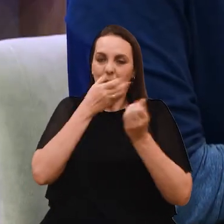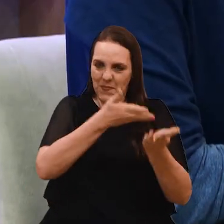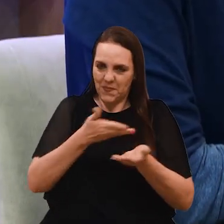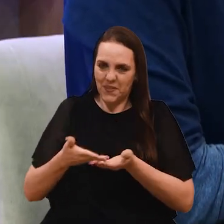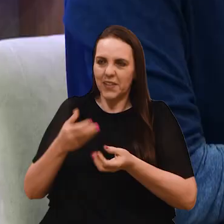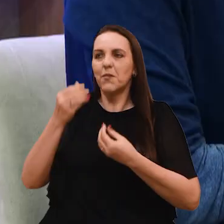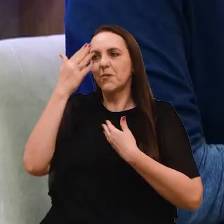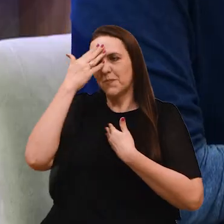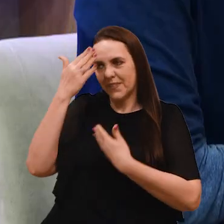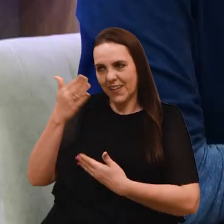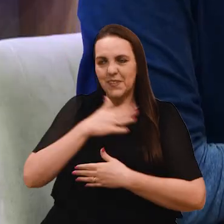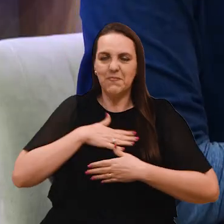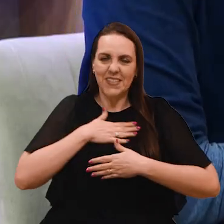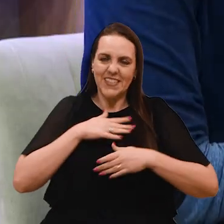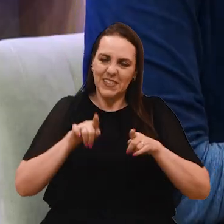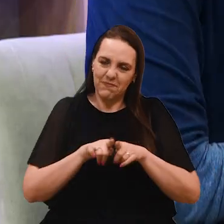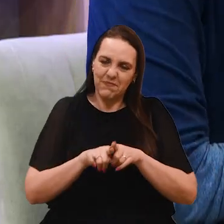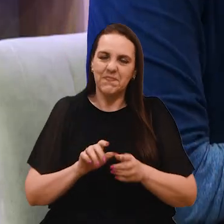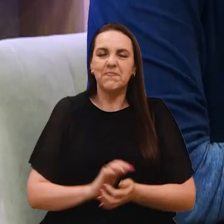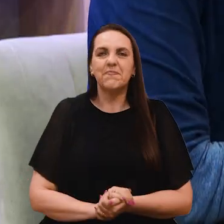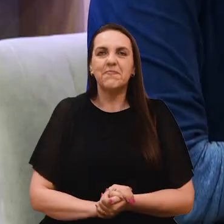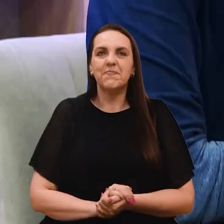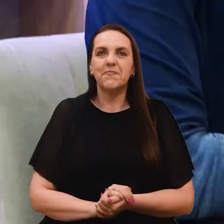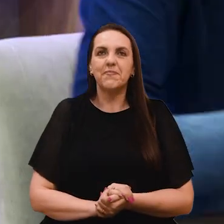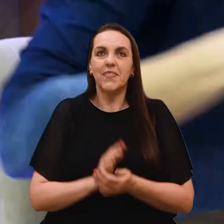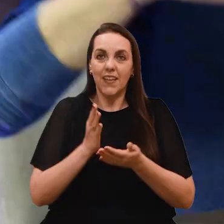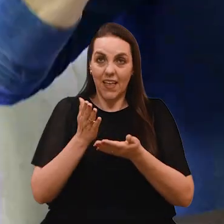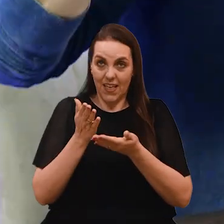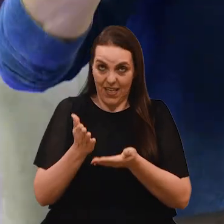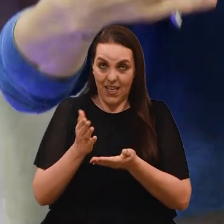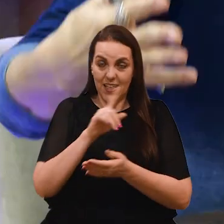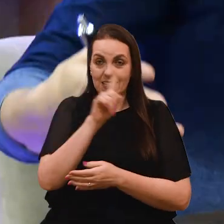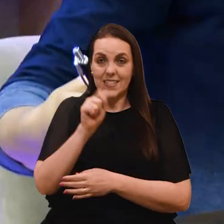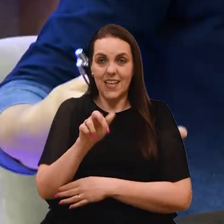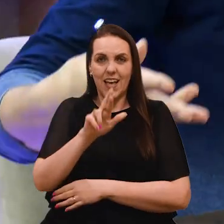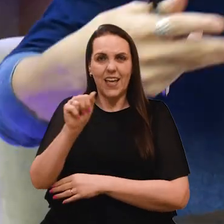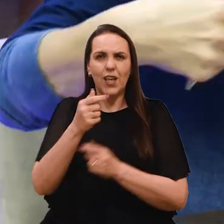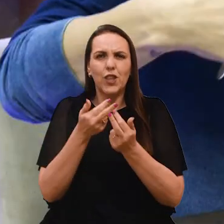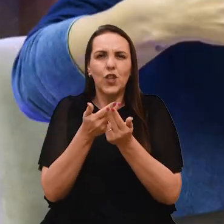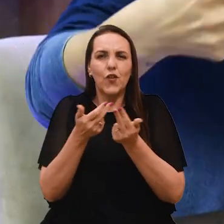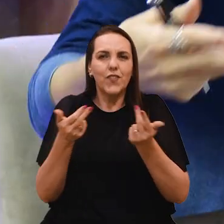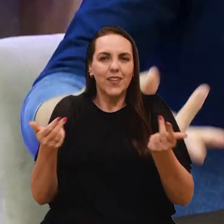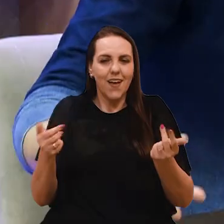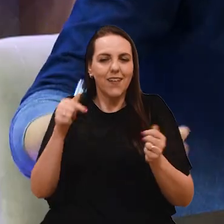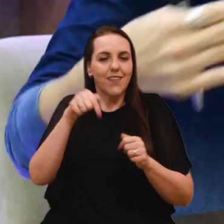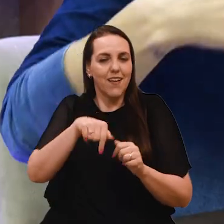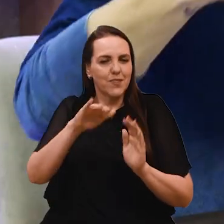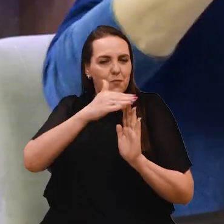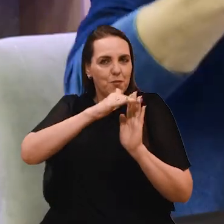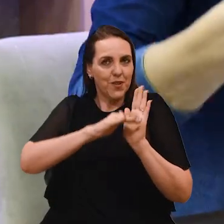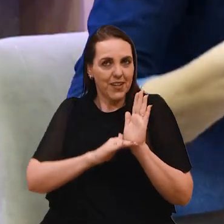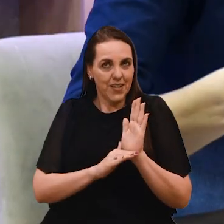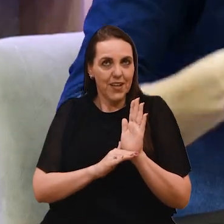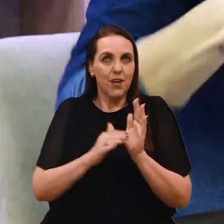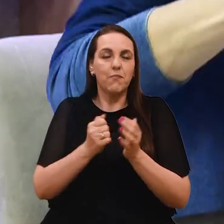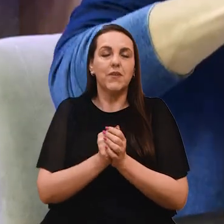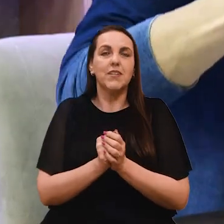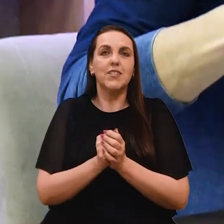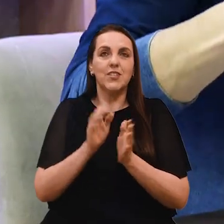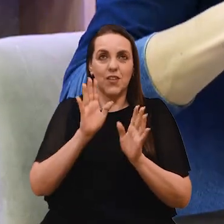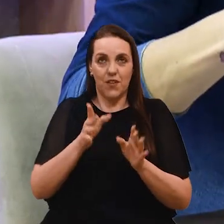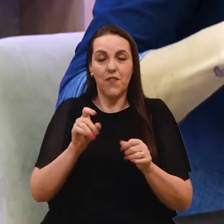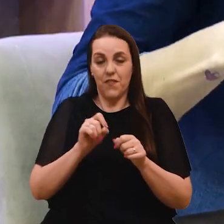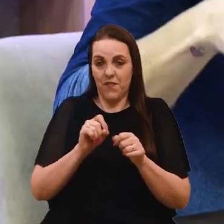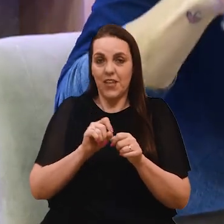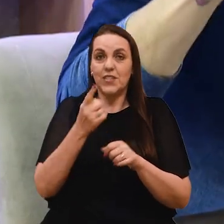prazer estar aqui também. A Zara, gente, ela, das novidades deste programa, que